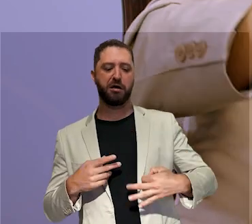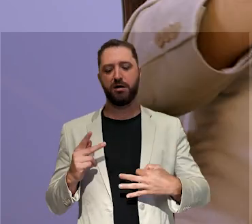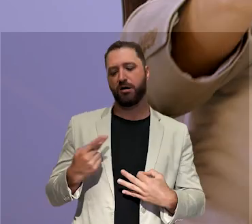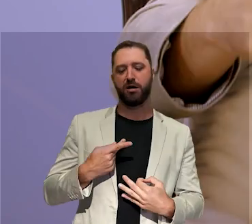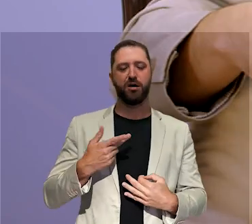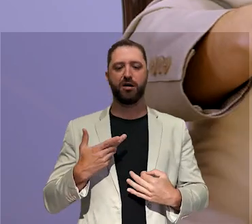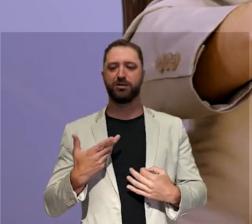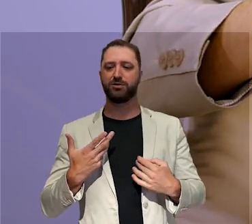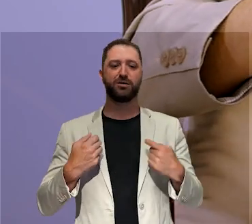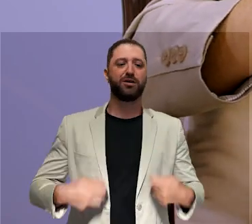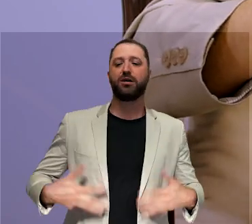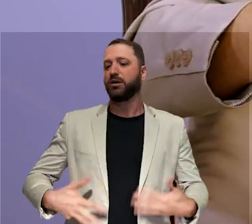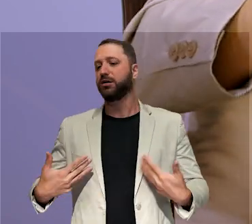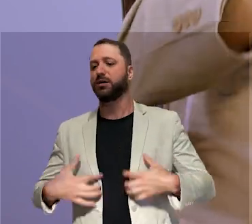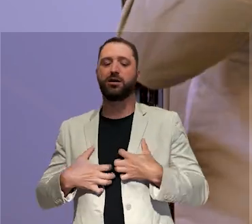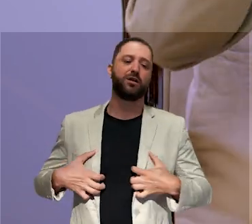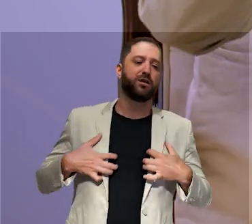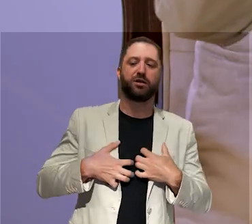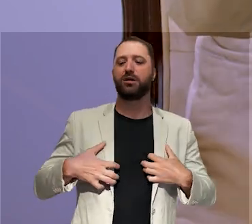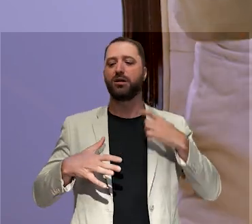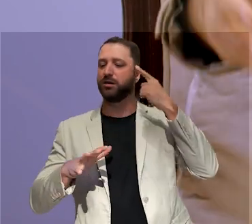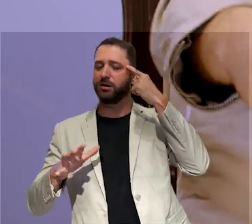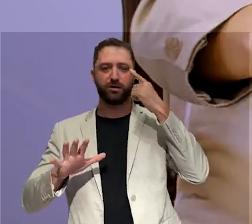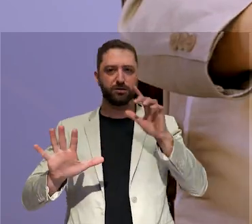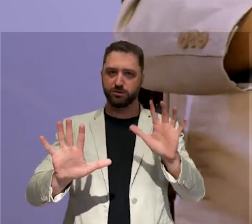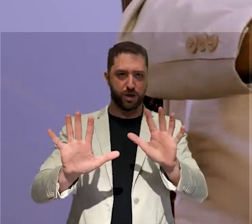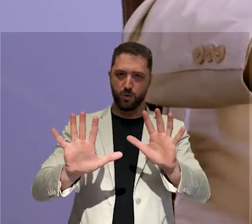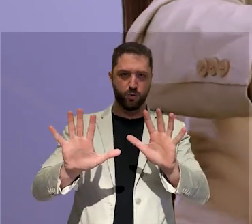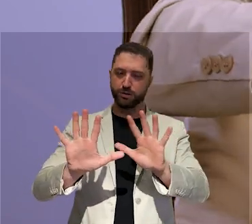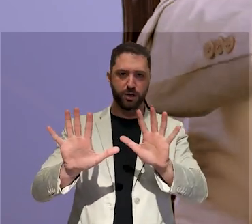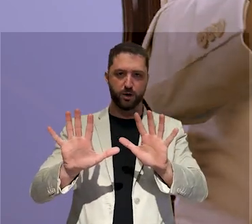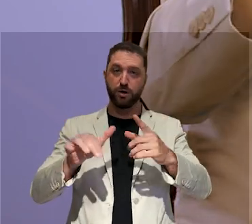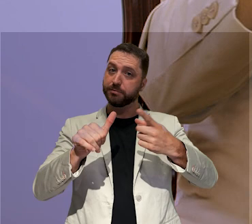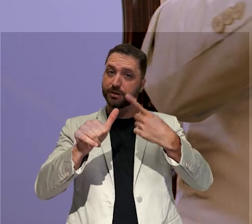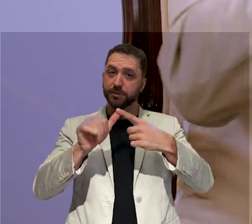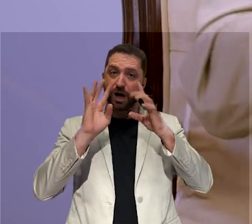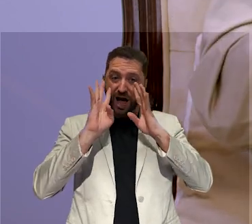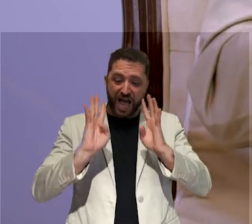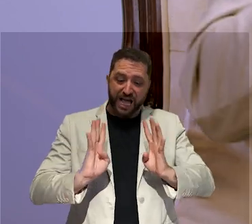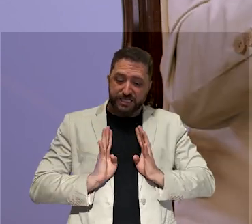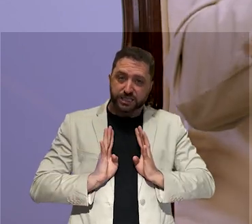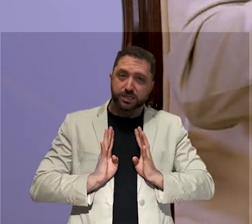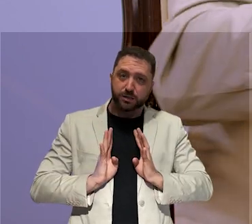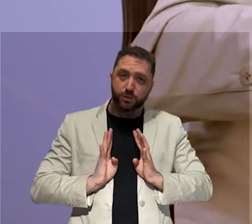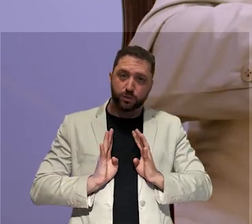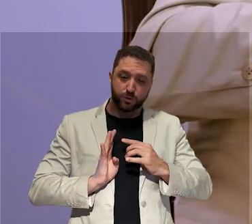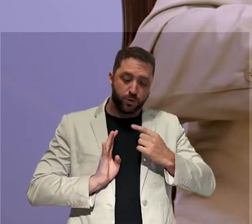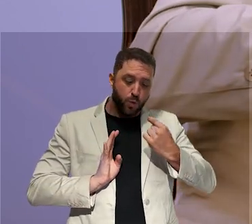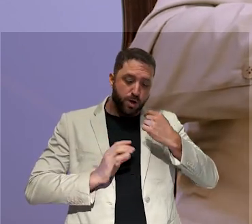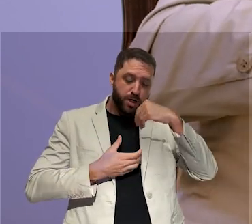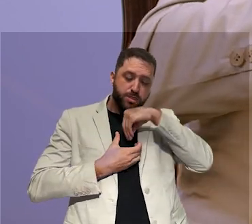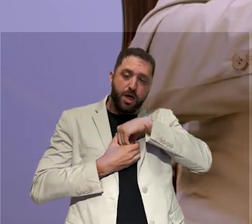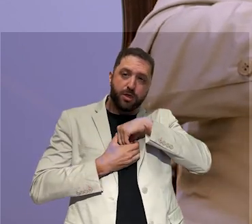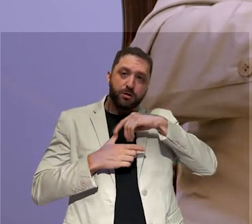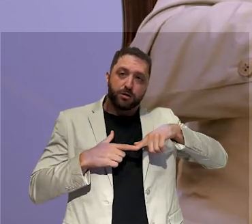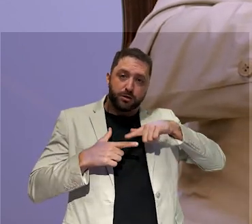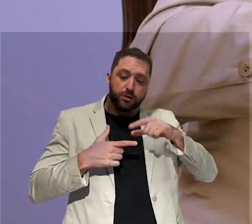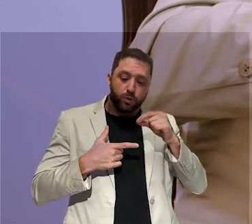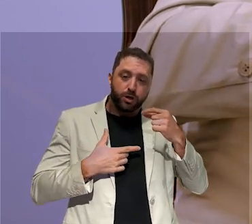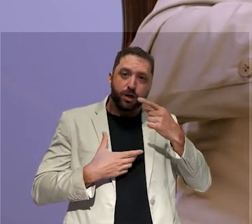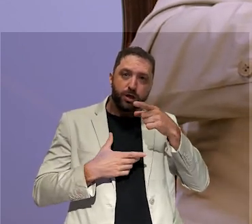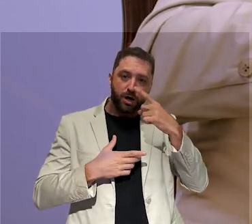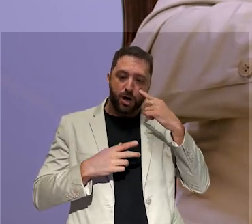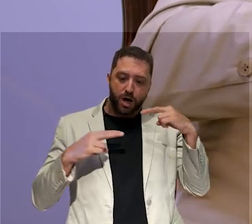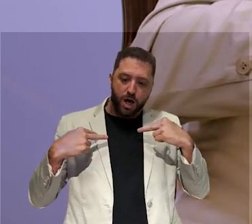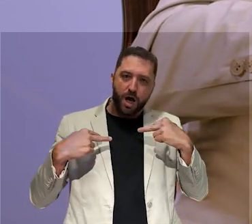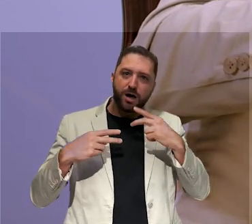tomar decisões em cima do desespero, da angústia, da ansiedade, primeiro se escute, se acolha. E aí, naturalmente,